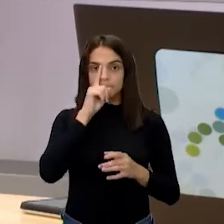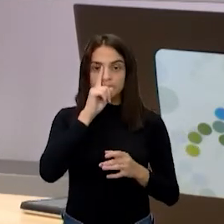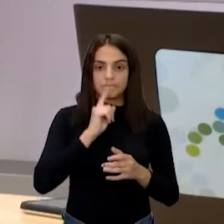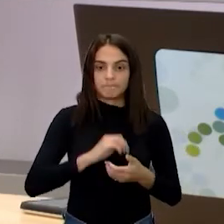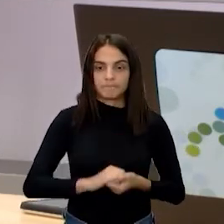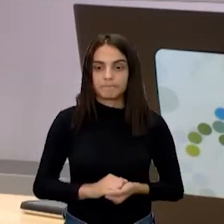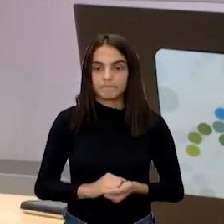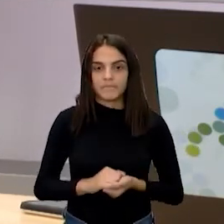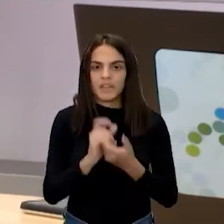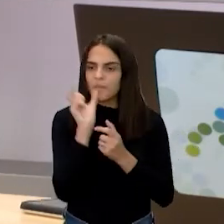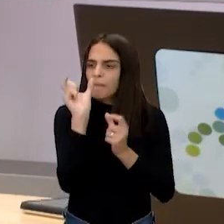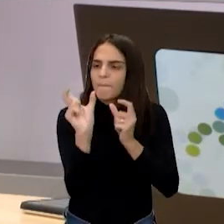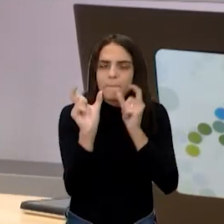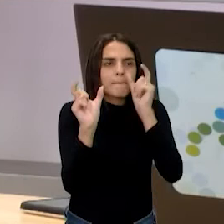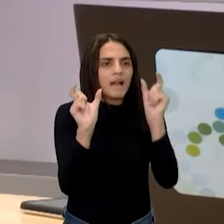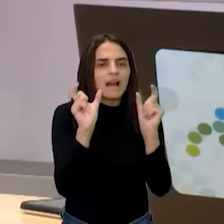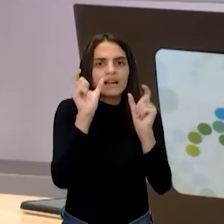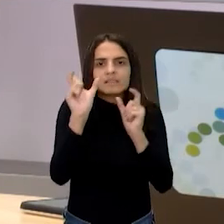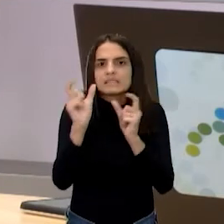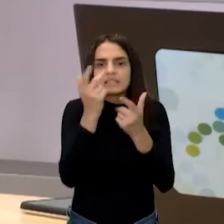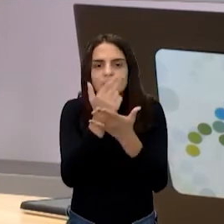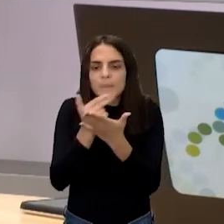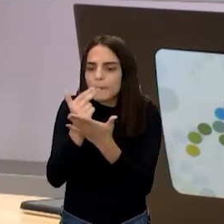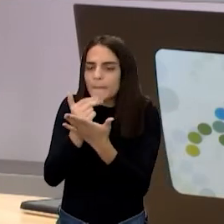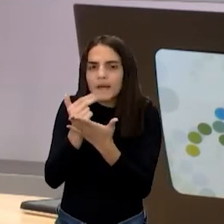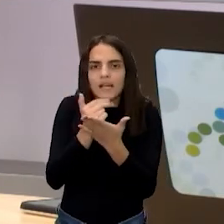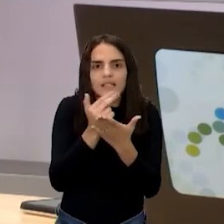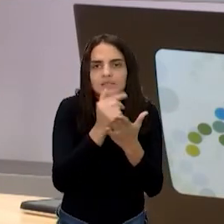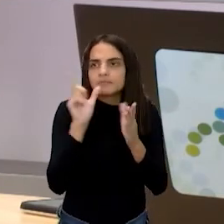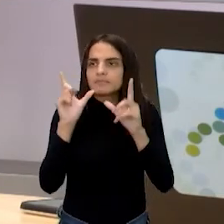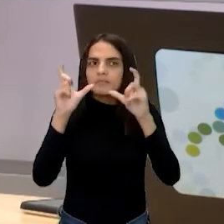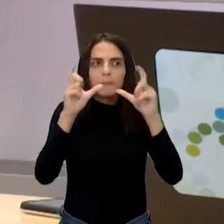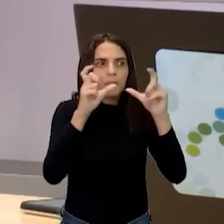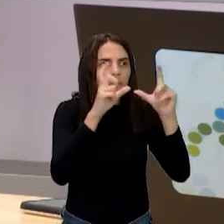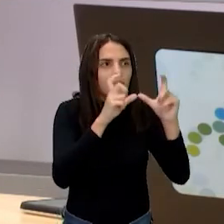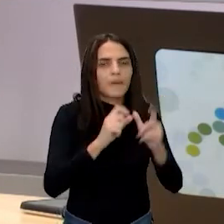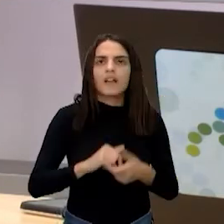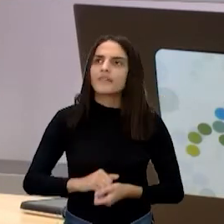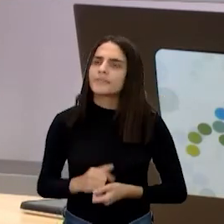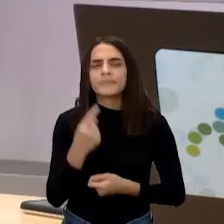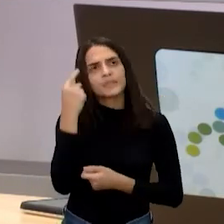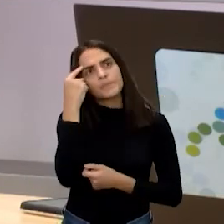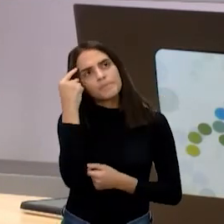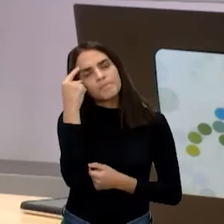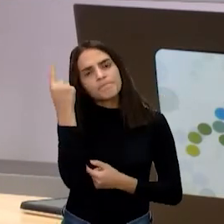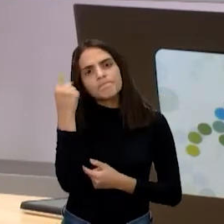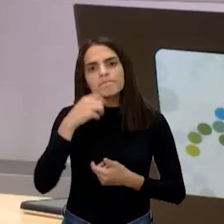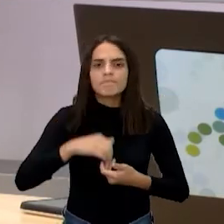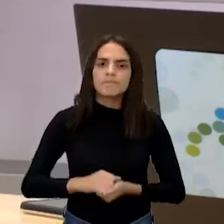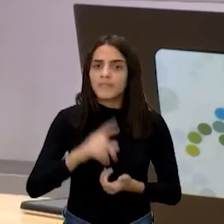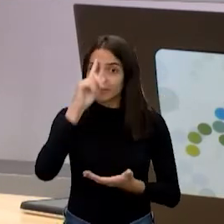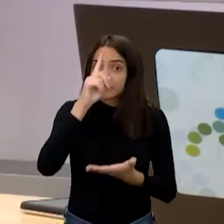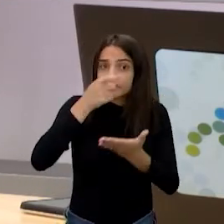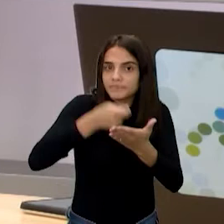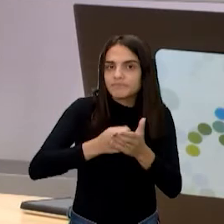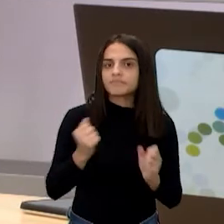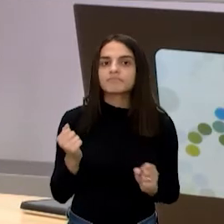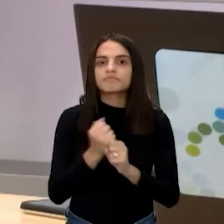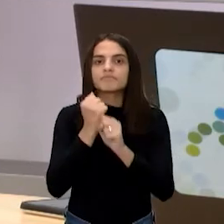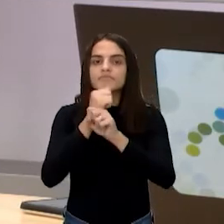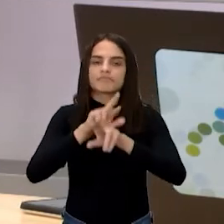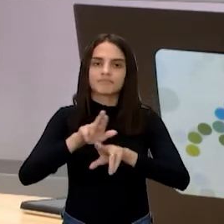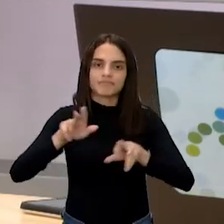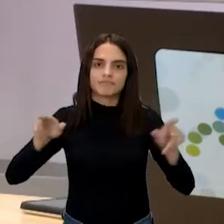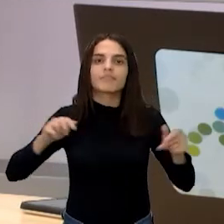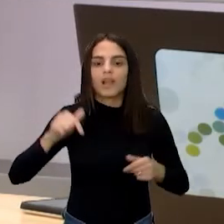De palavras e imagens que vão levando a gente a pensar, a decidir, a consumir.